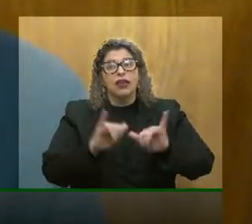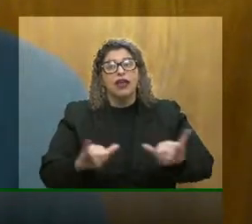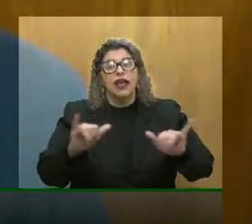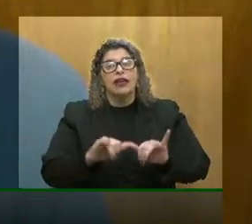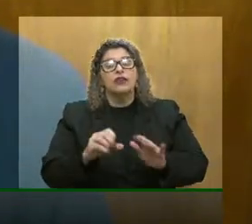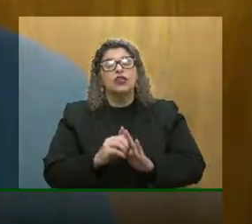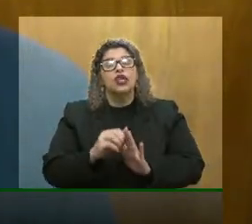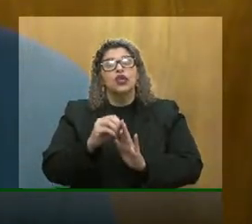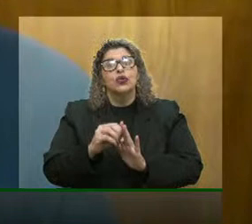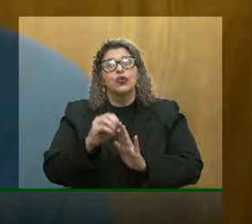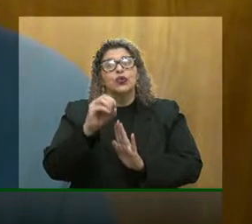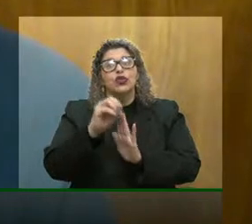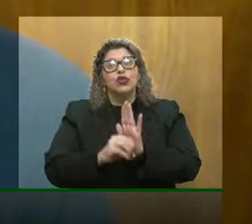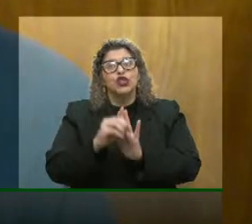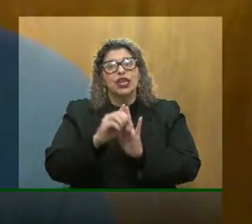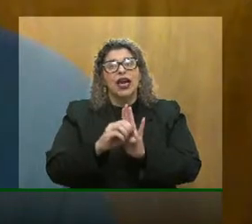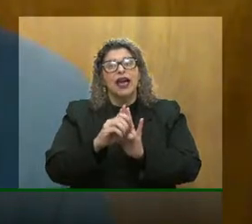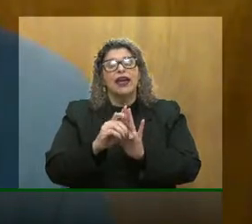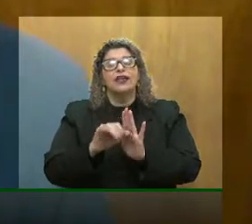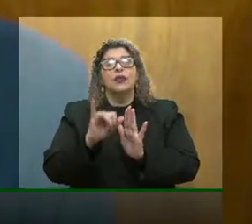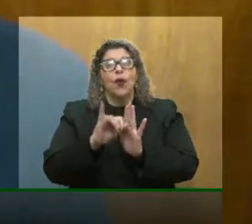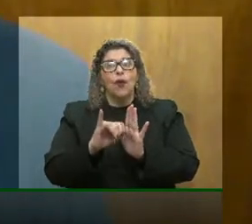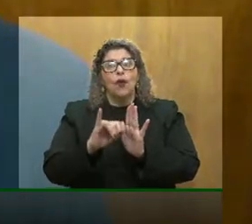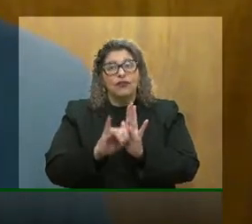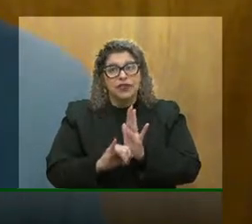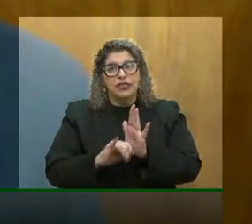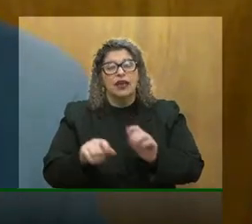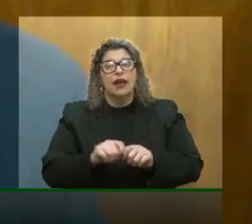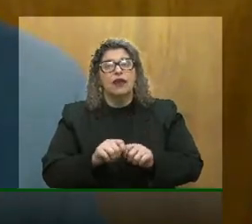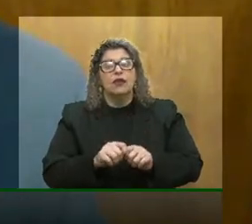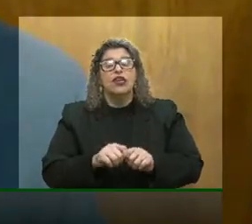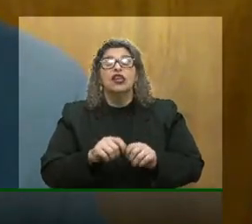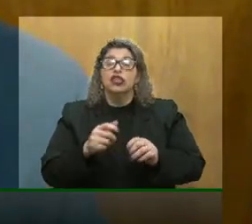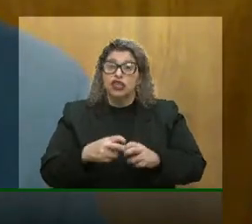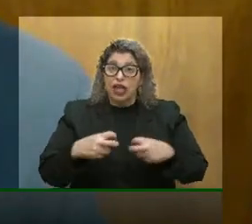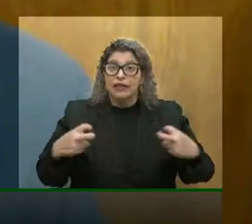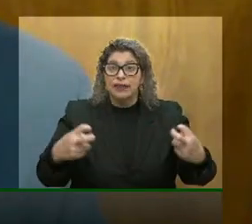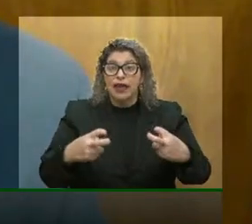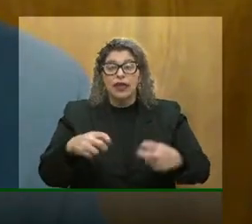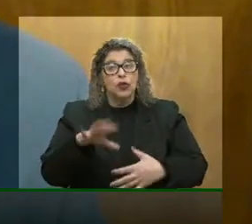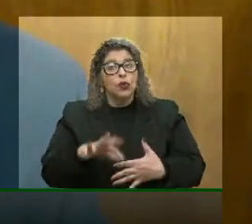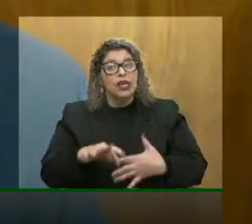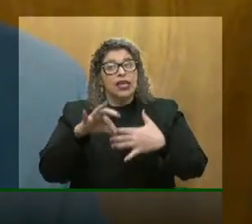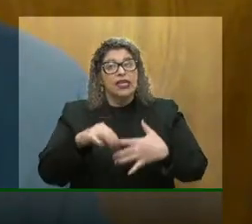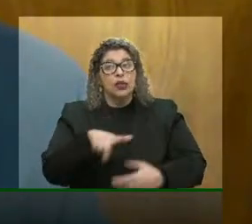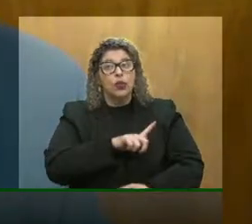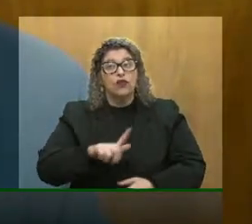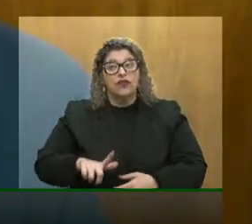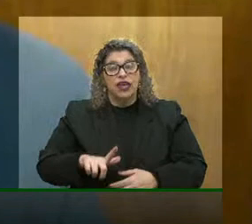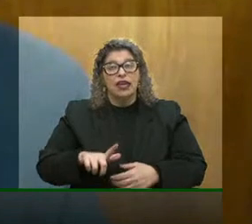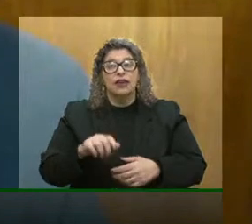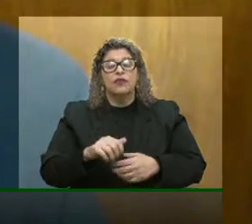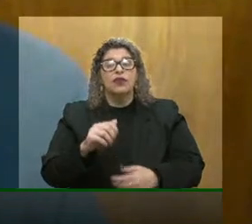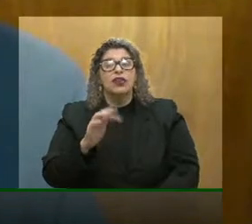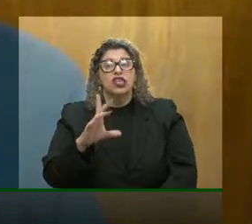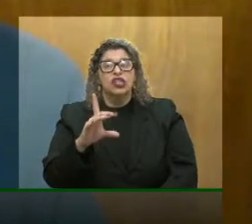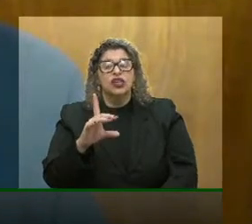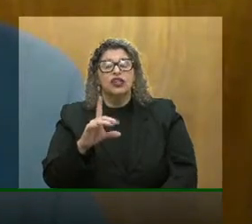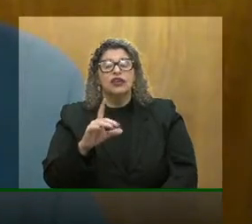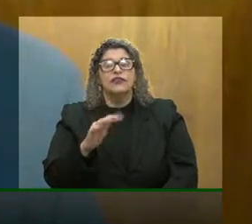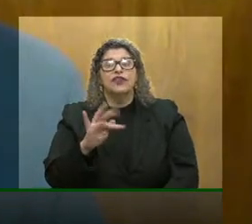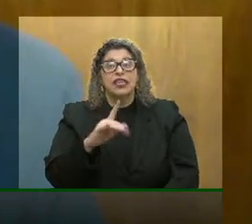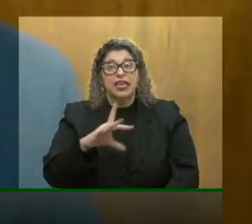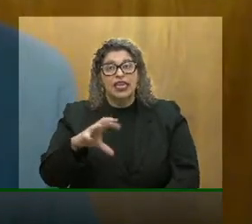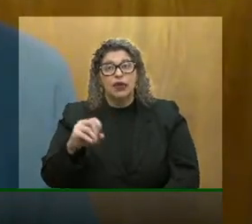de hoje. Encontra-se sobre a mesa um requerimento do deputado Frederico Antunes, líder do governo, para a retirada da ordem do dia do